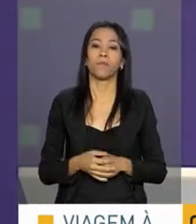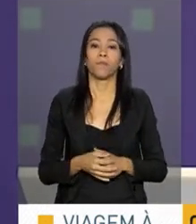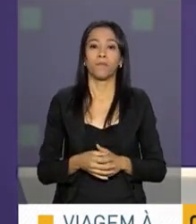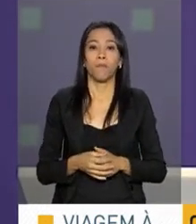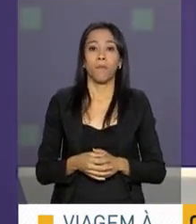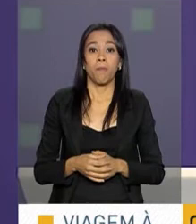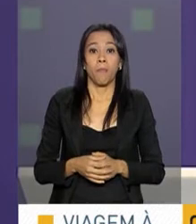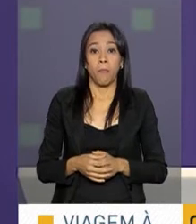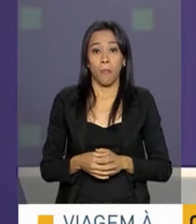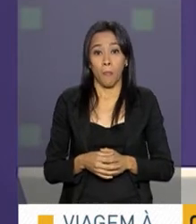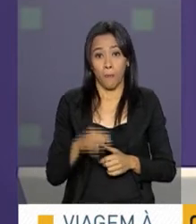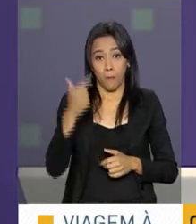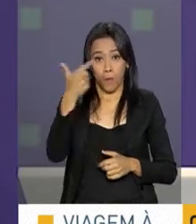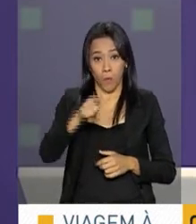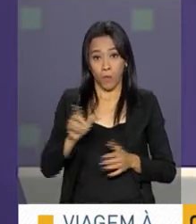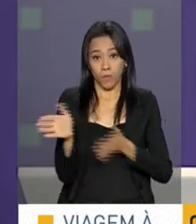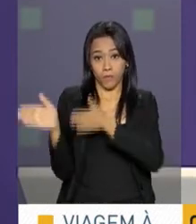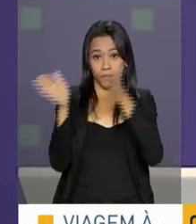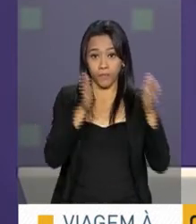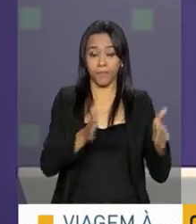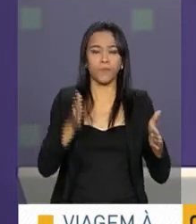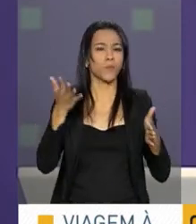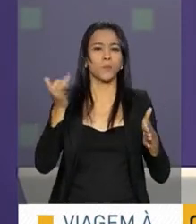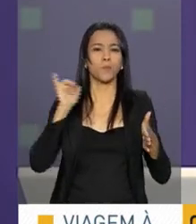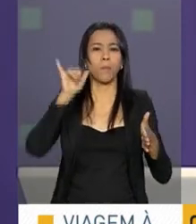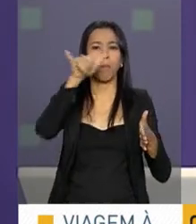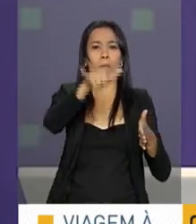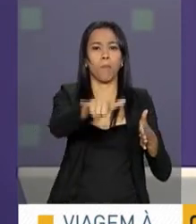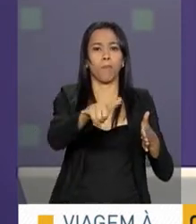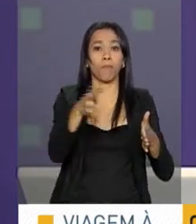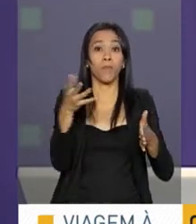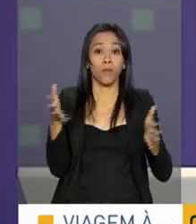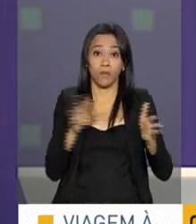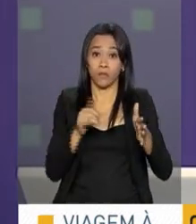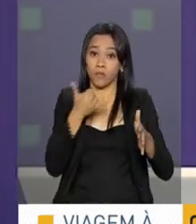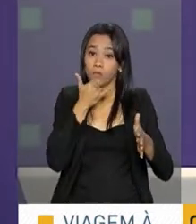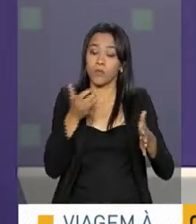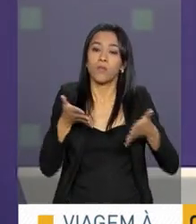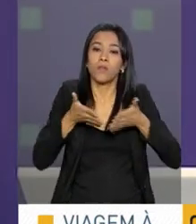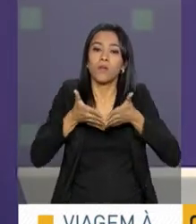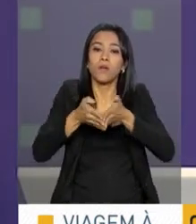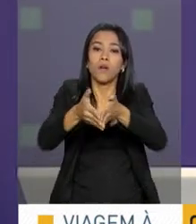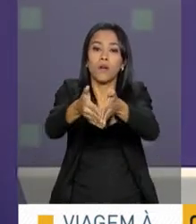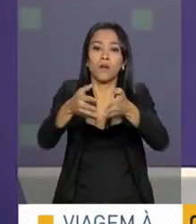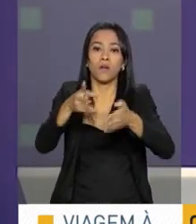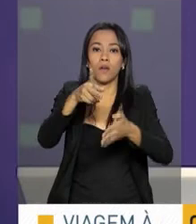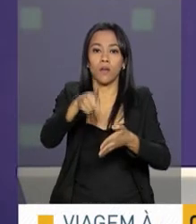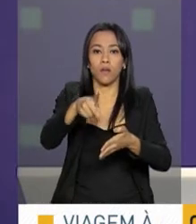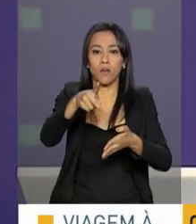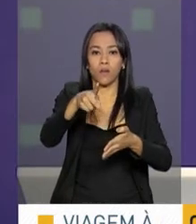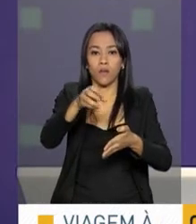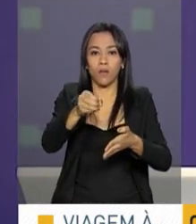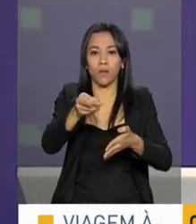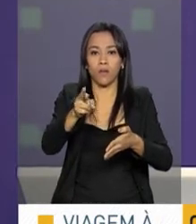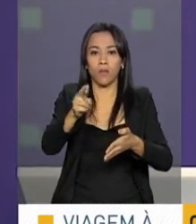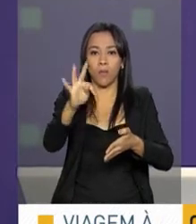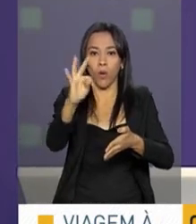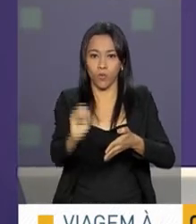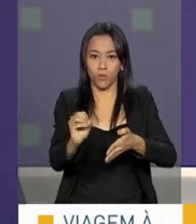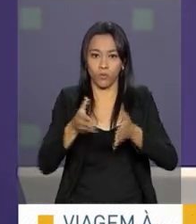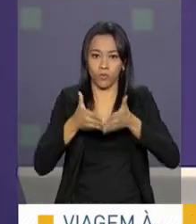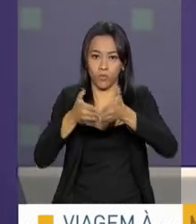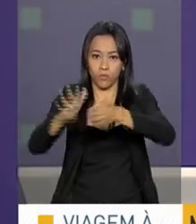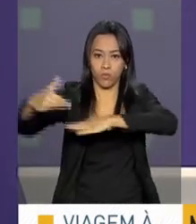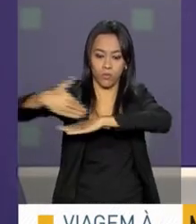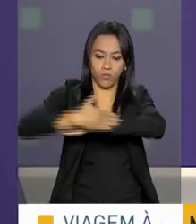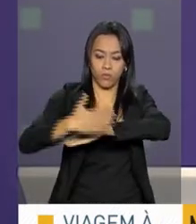Em matéria de portos, né, nós tivemos, nós já Nós já leiloamos 4